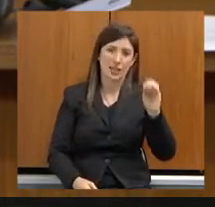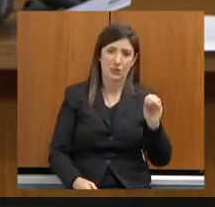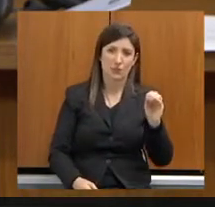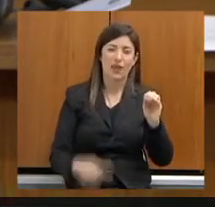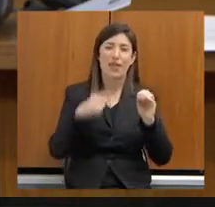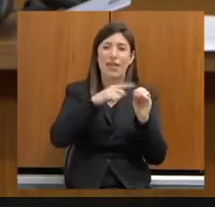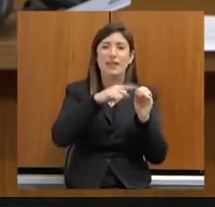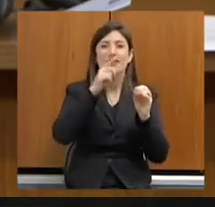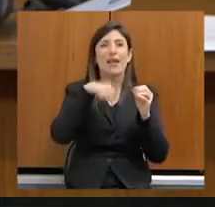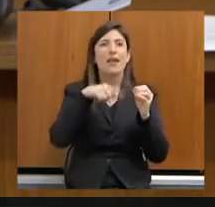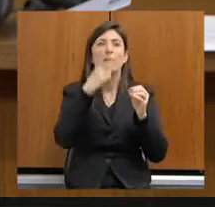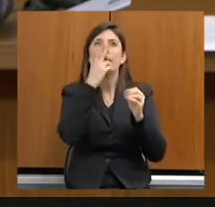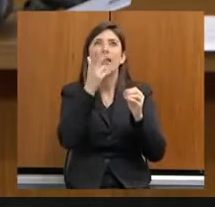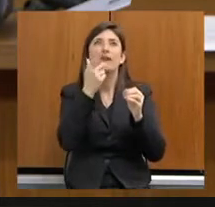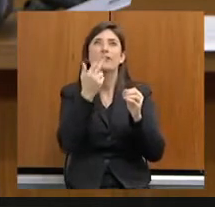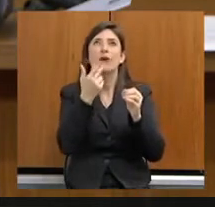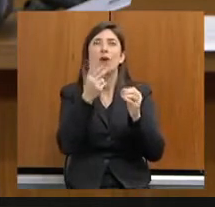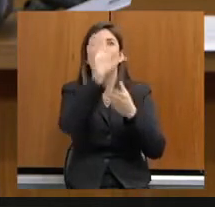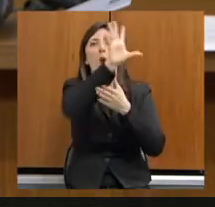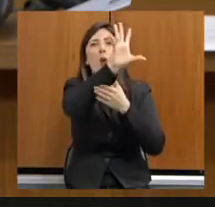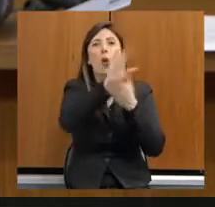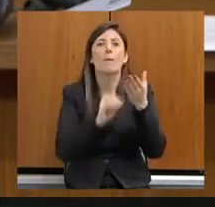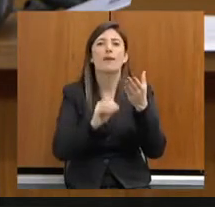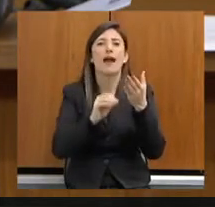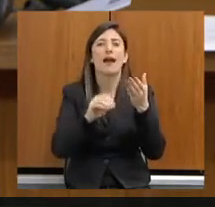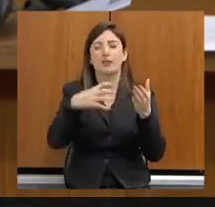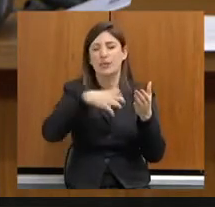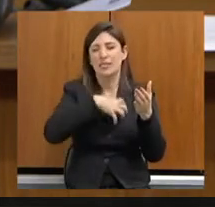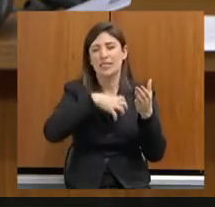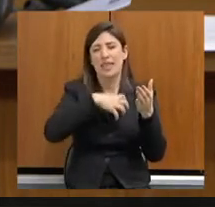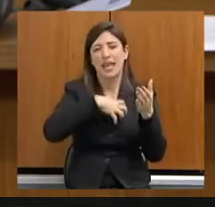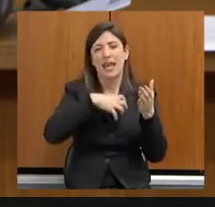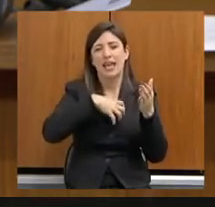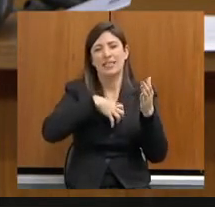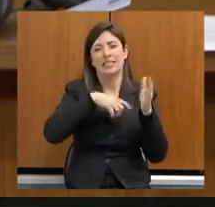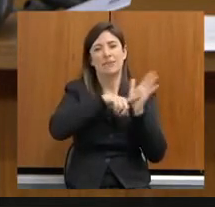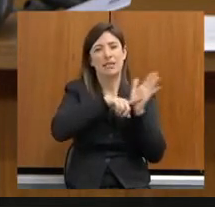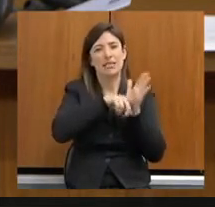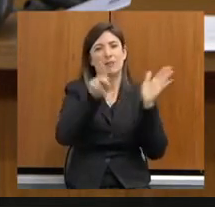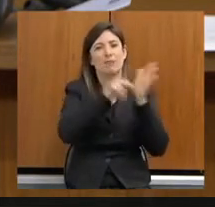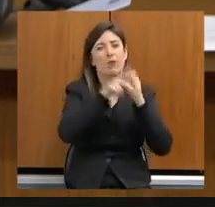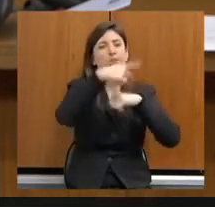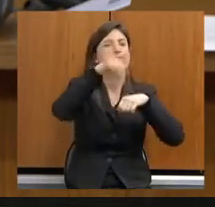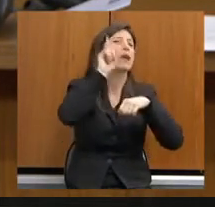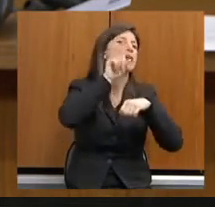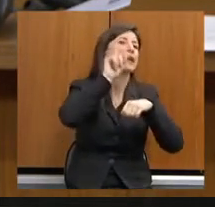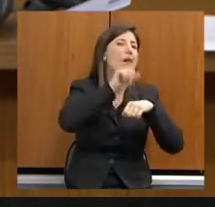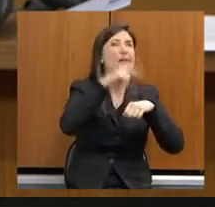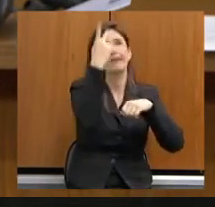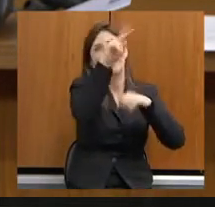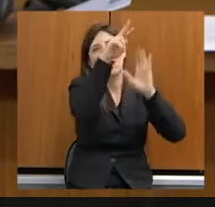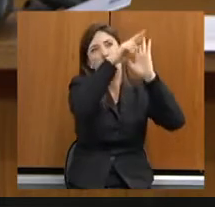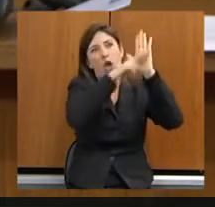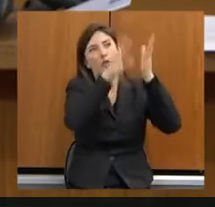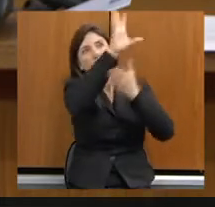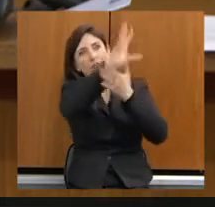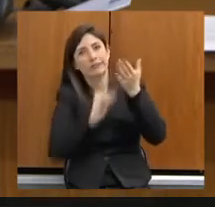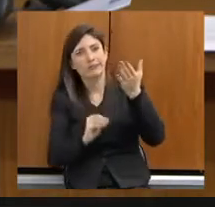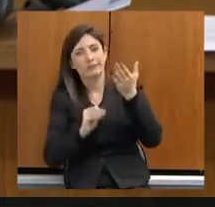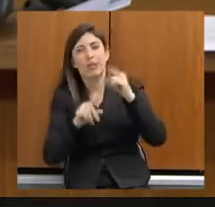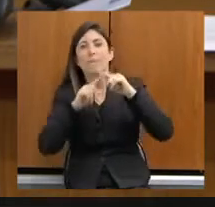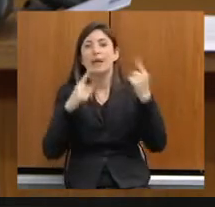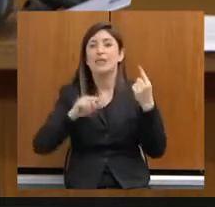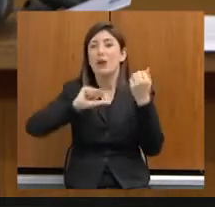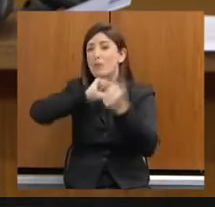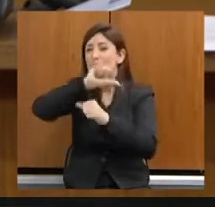da ciência americana das normas Americanas e esse trabalho de mudar isto é